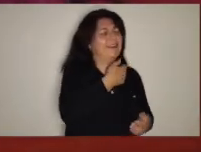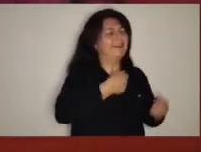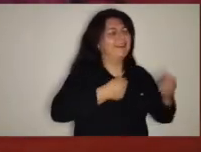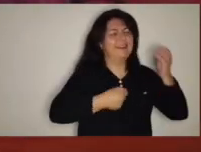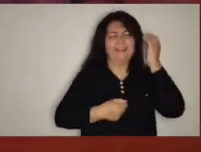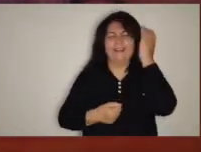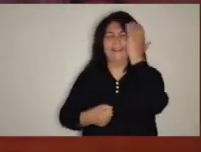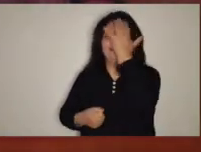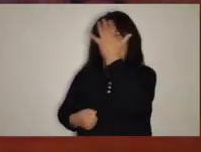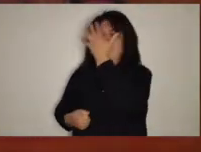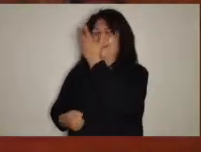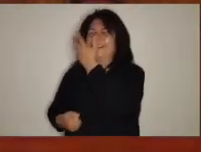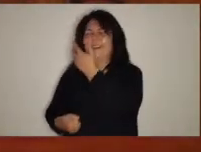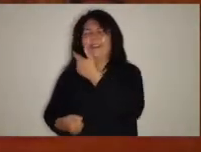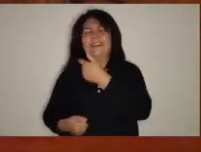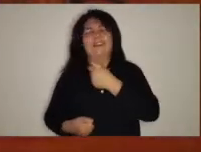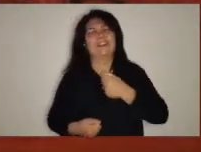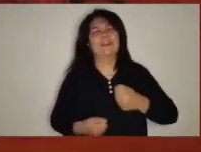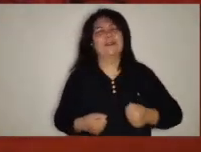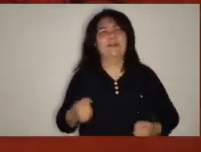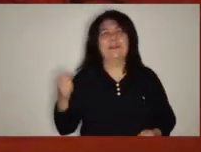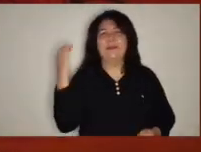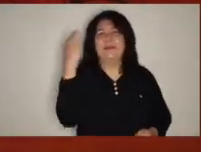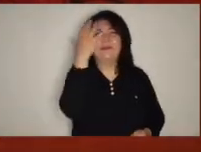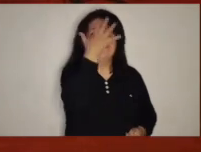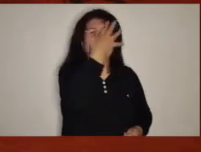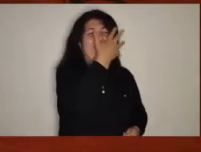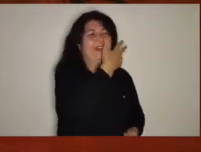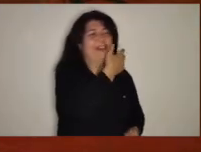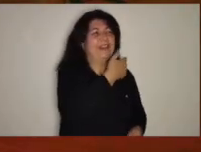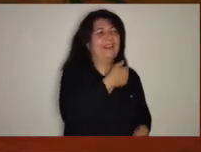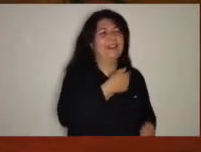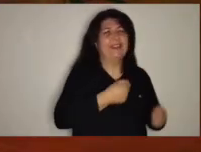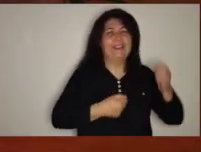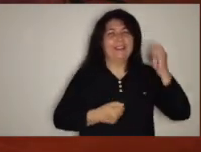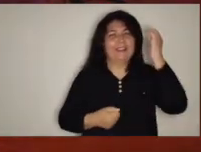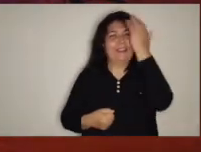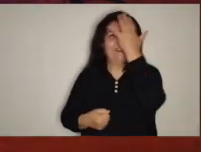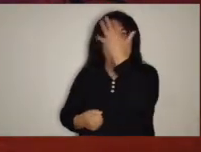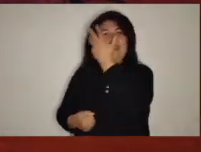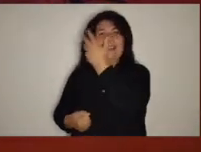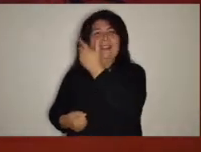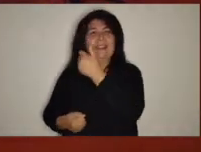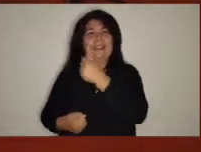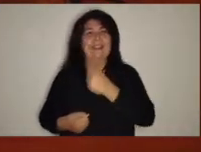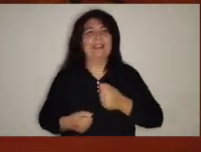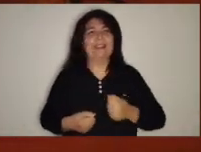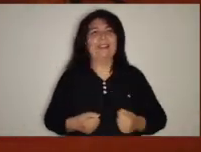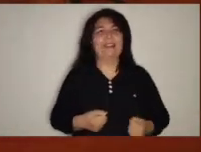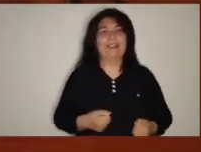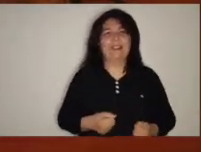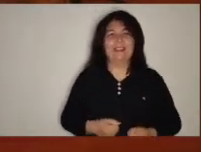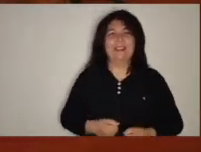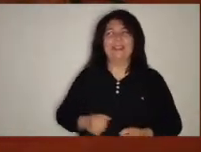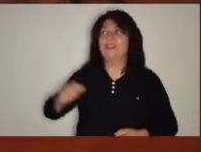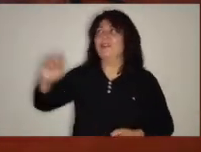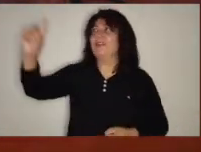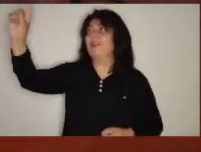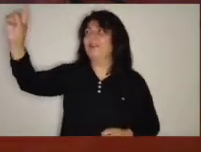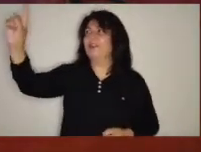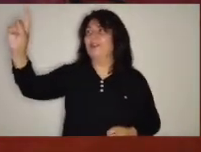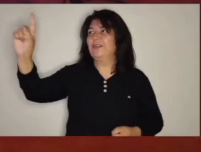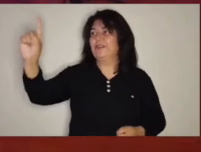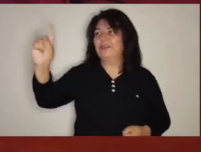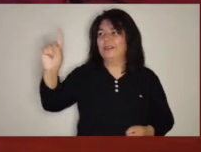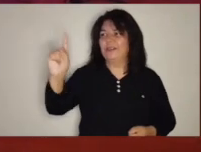imaginava que era linda assim, que era linda